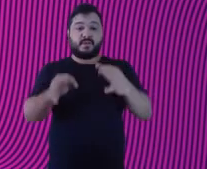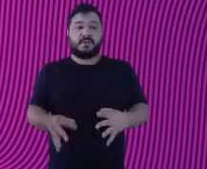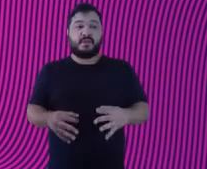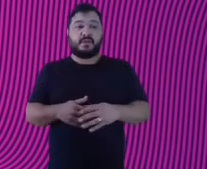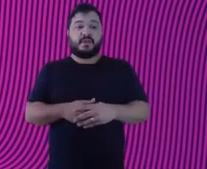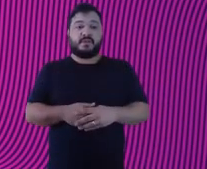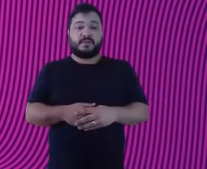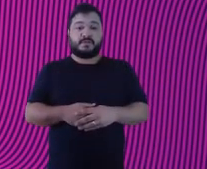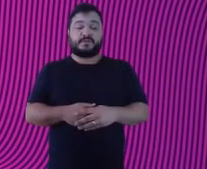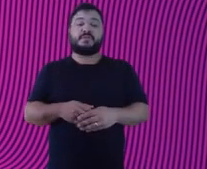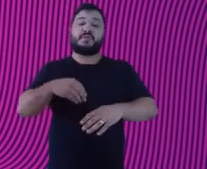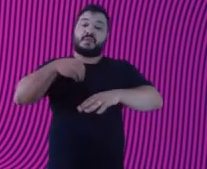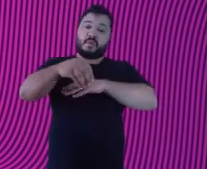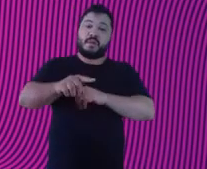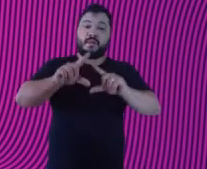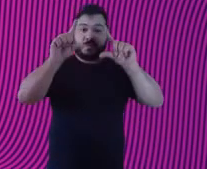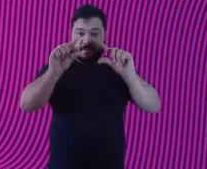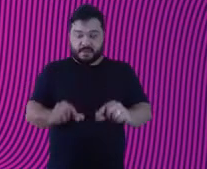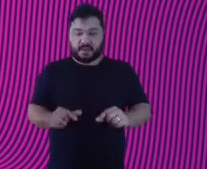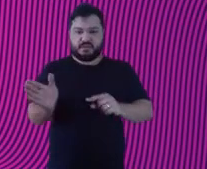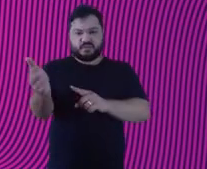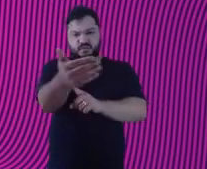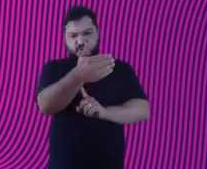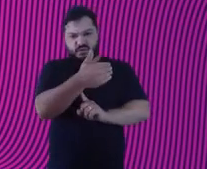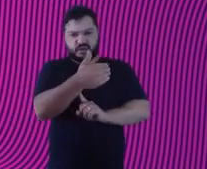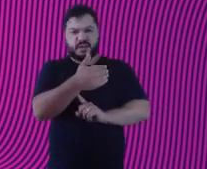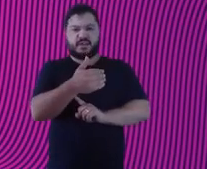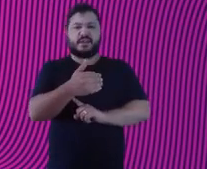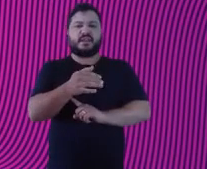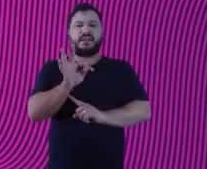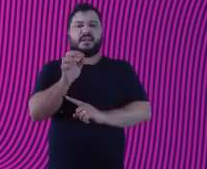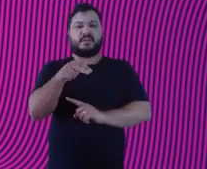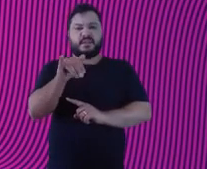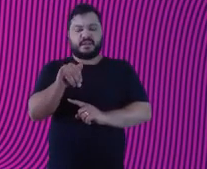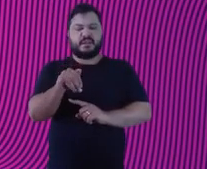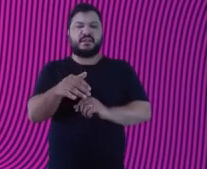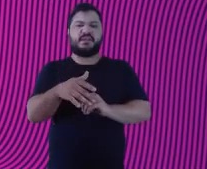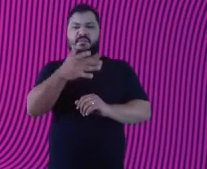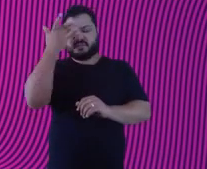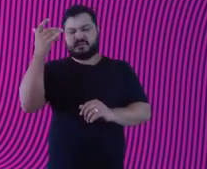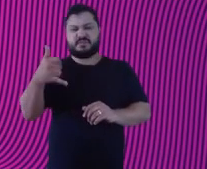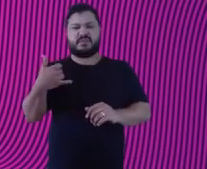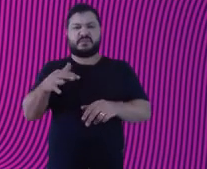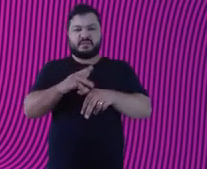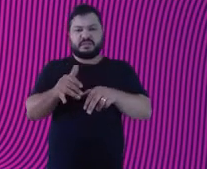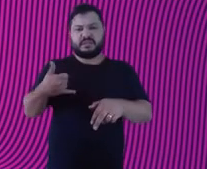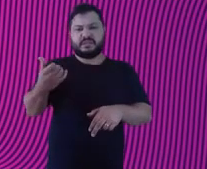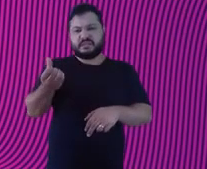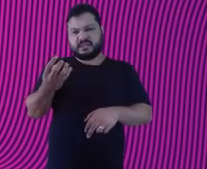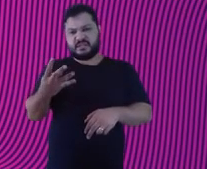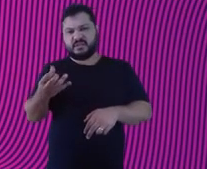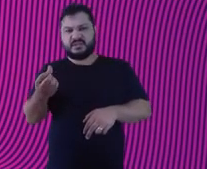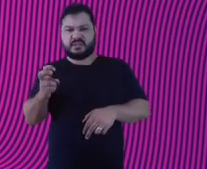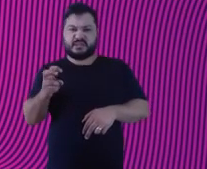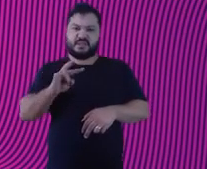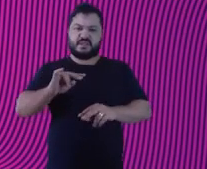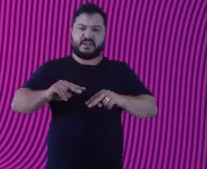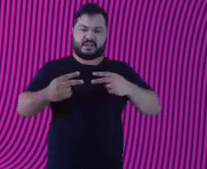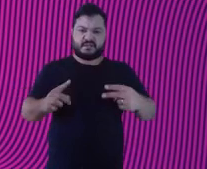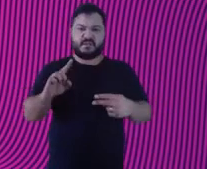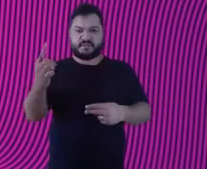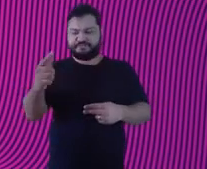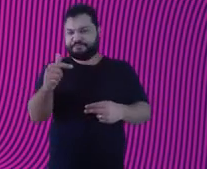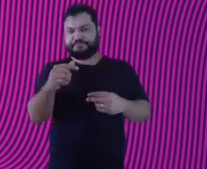mais recomendo menos coleta para tandem, em pacientes com 64, 65, que a gente vai transplantar o primeiro, não tem